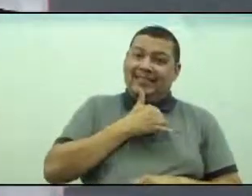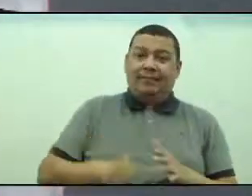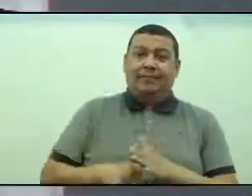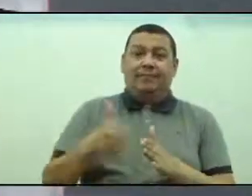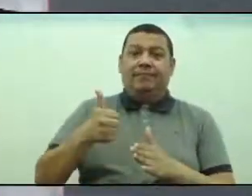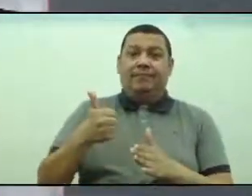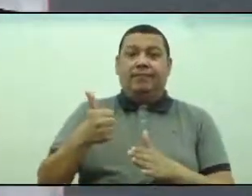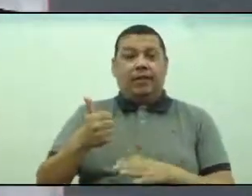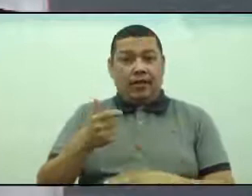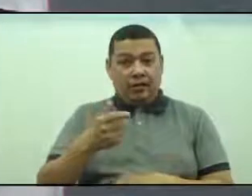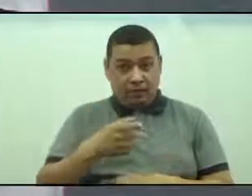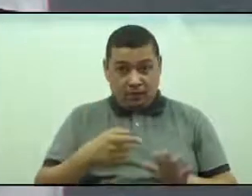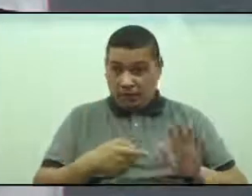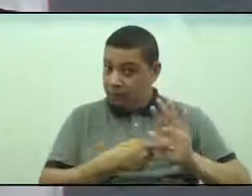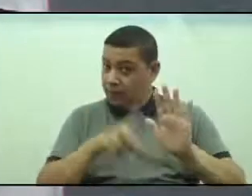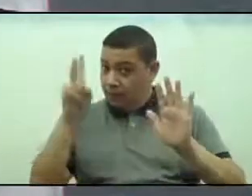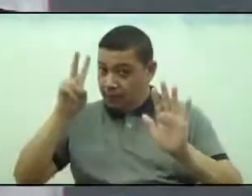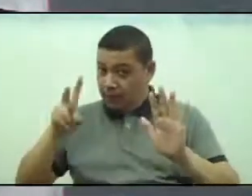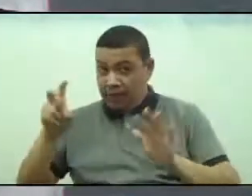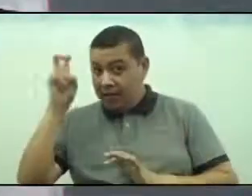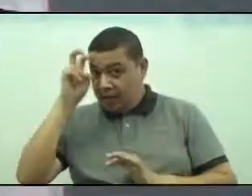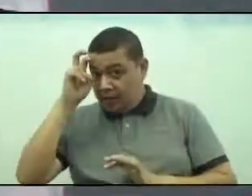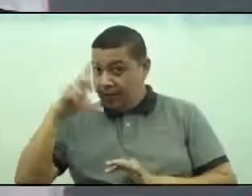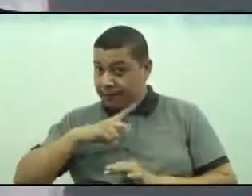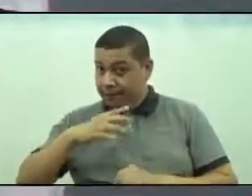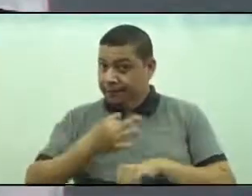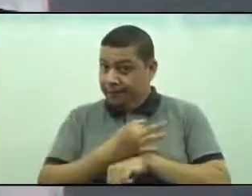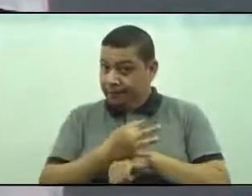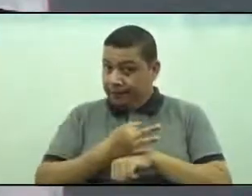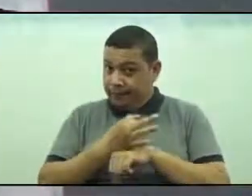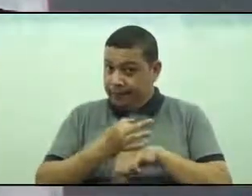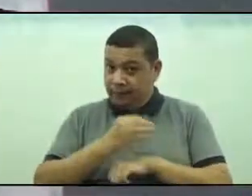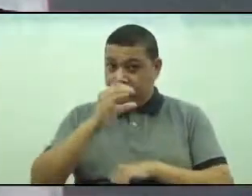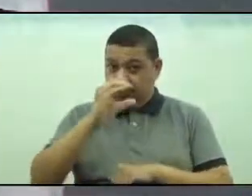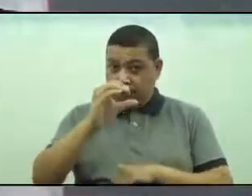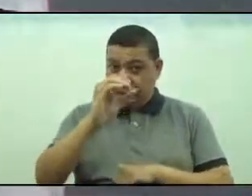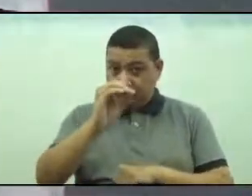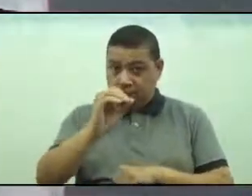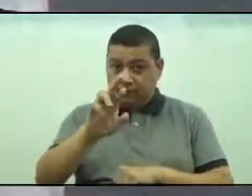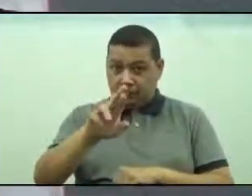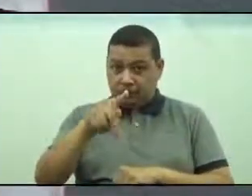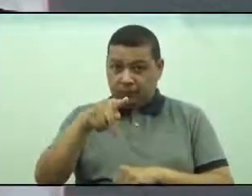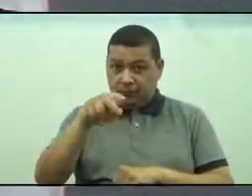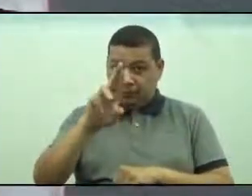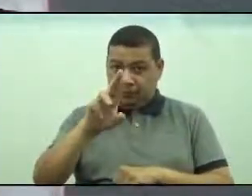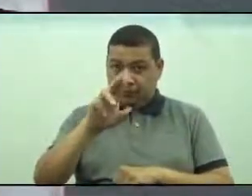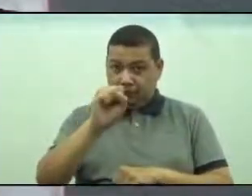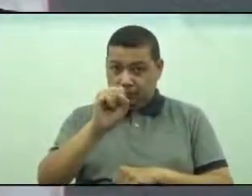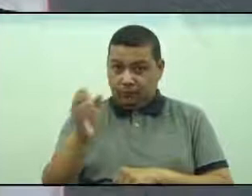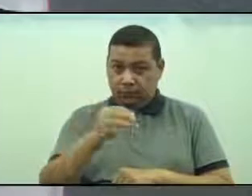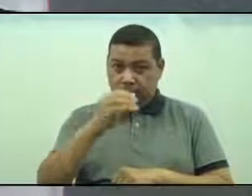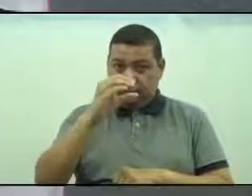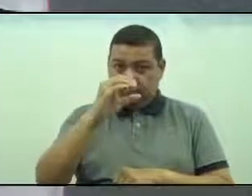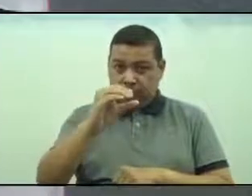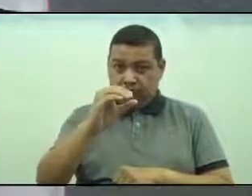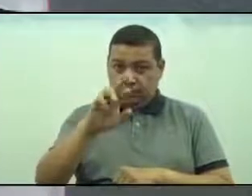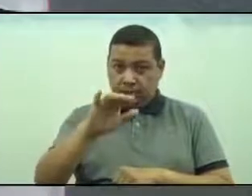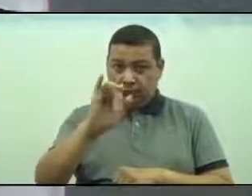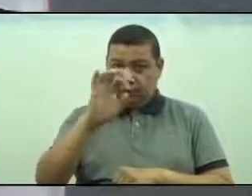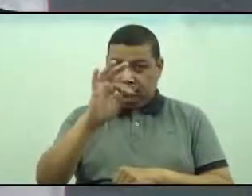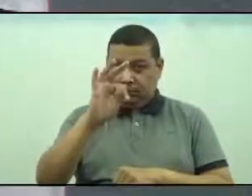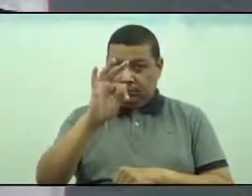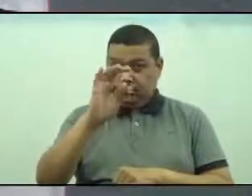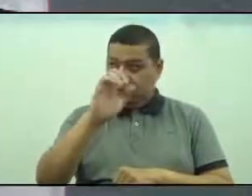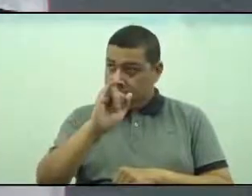começar lembrando que na quinta-feira será feriado Corpus Christi. E nós temos esse um pequeno problema. Todas